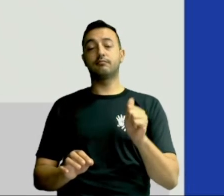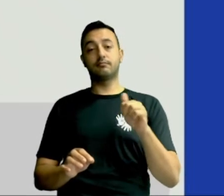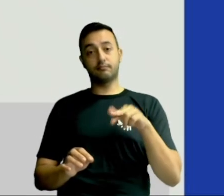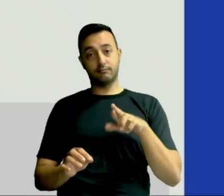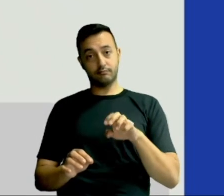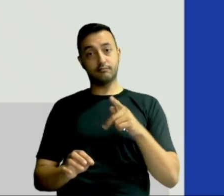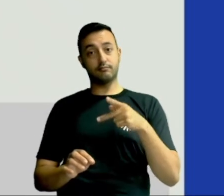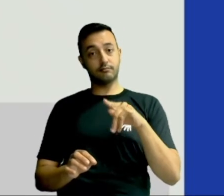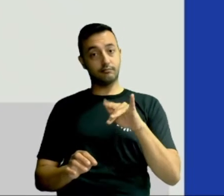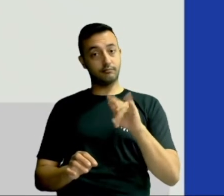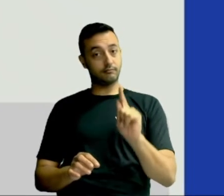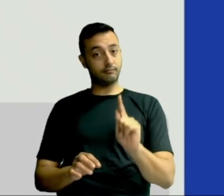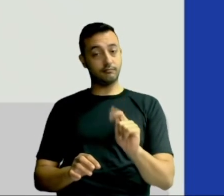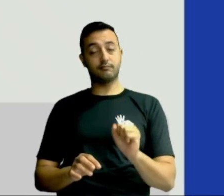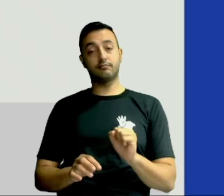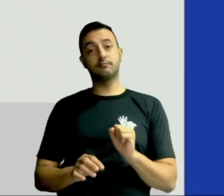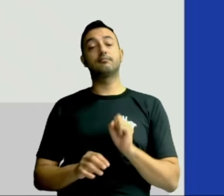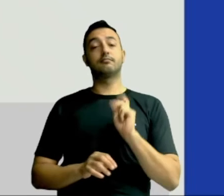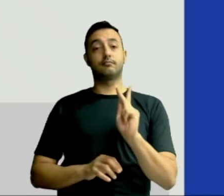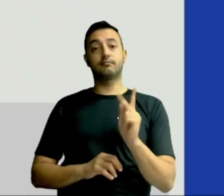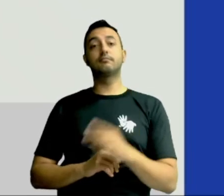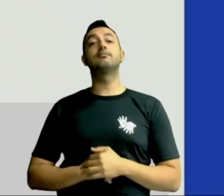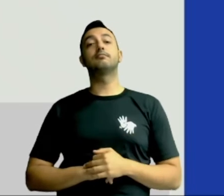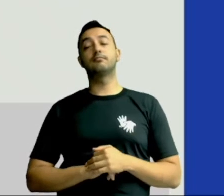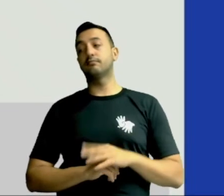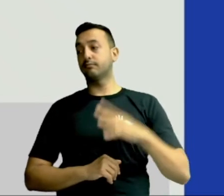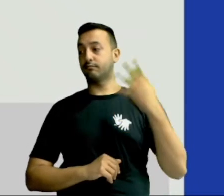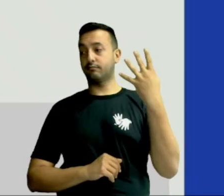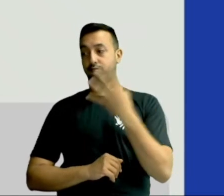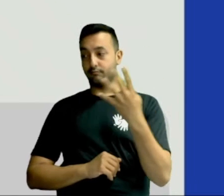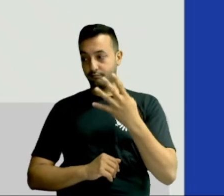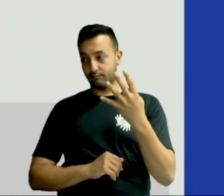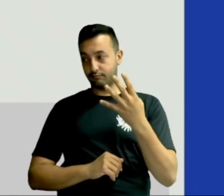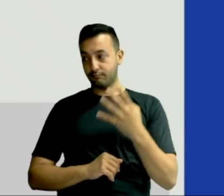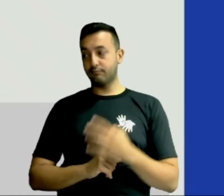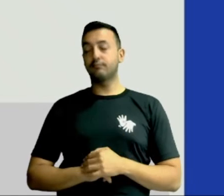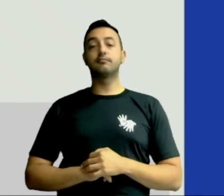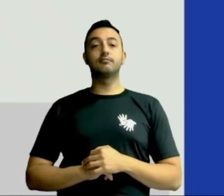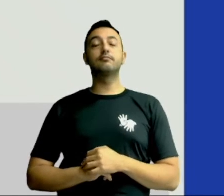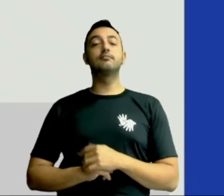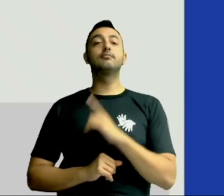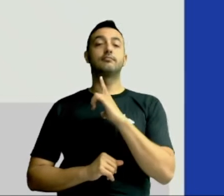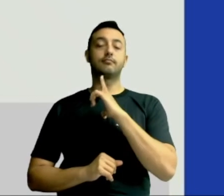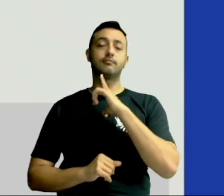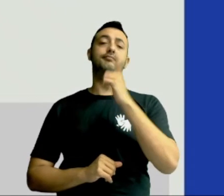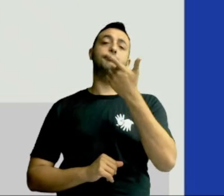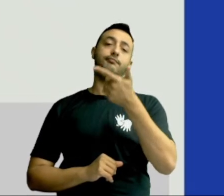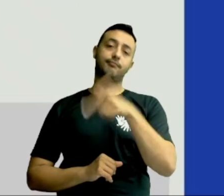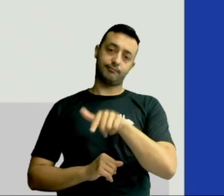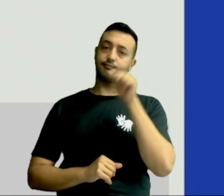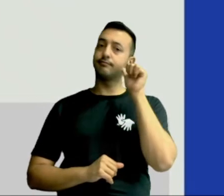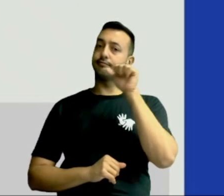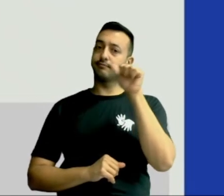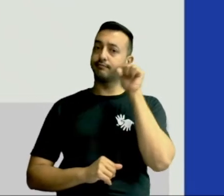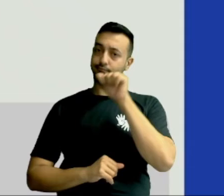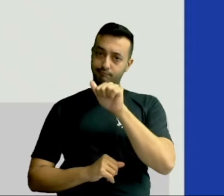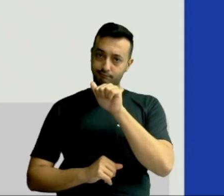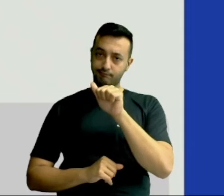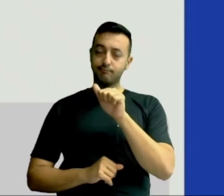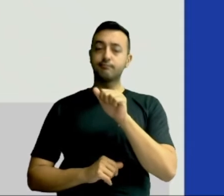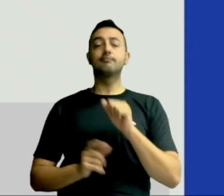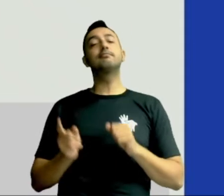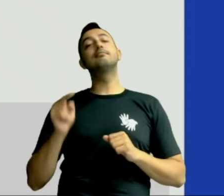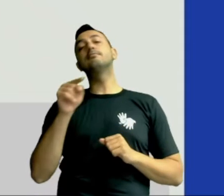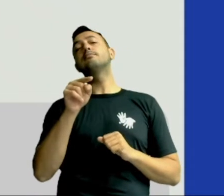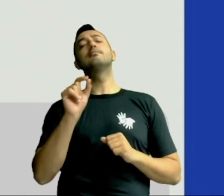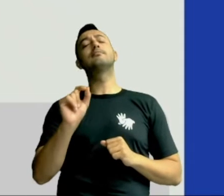Corps Ok na planta situação temos aí mais uma vez a menina e ela